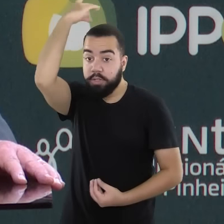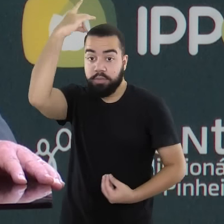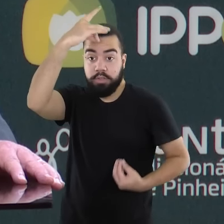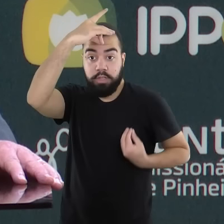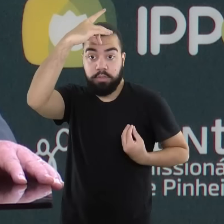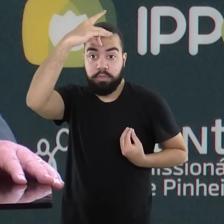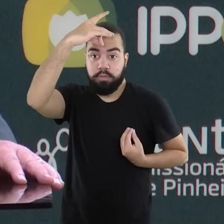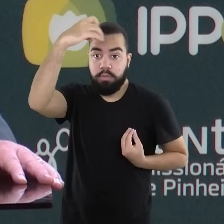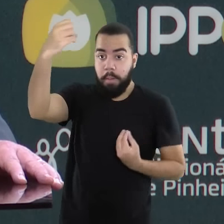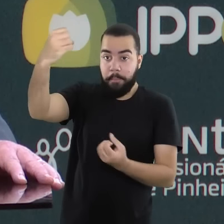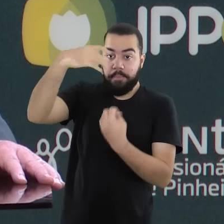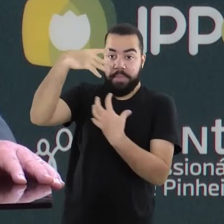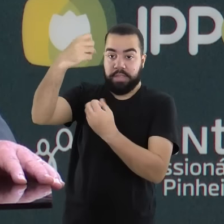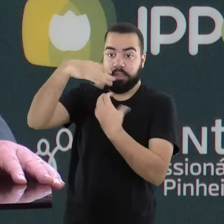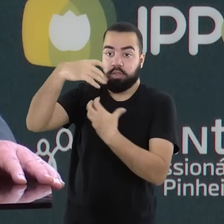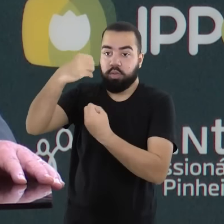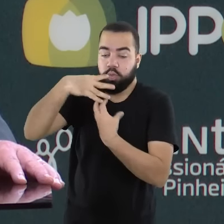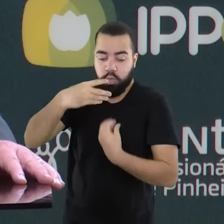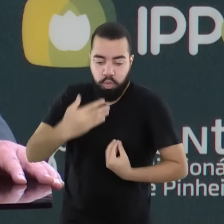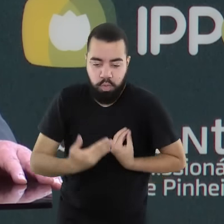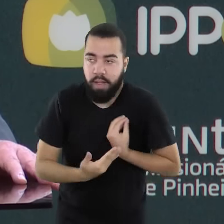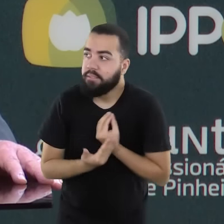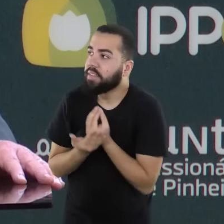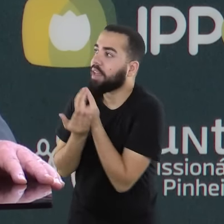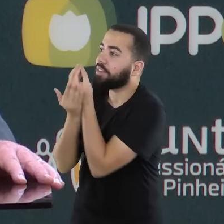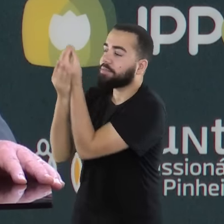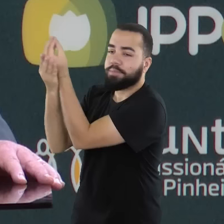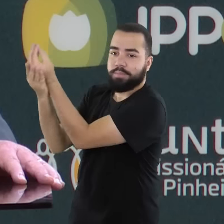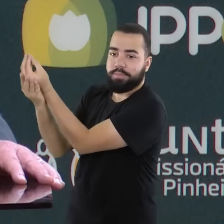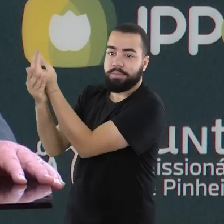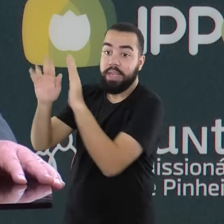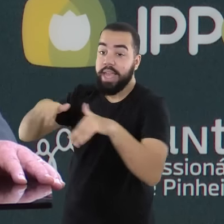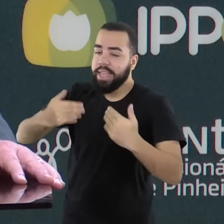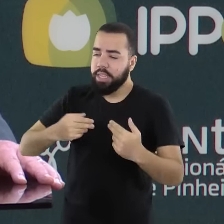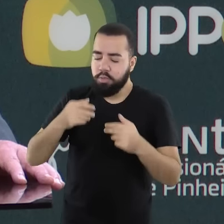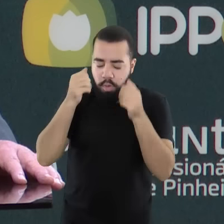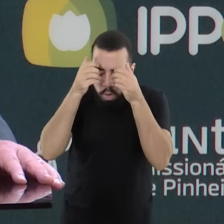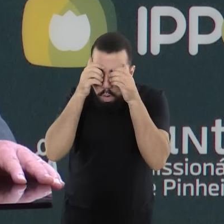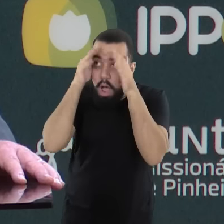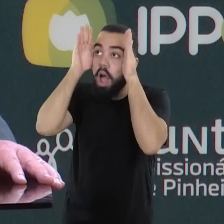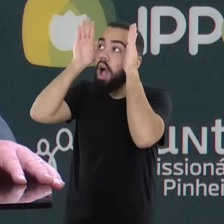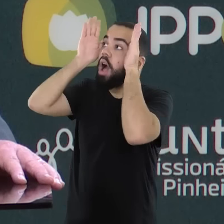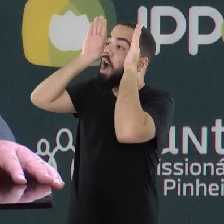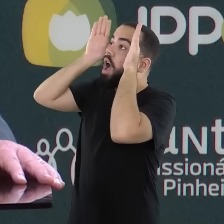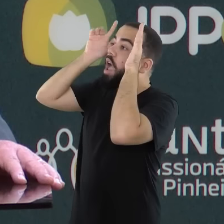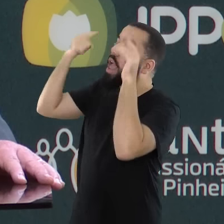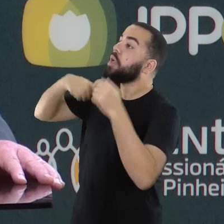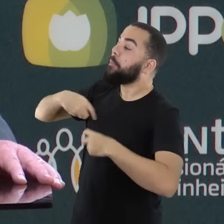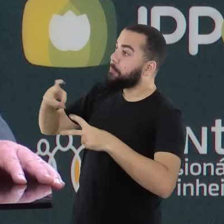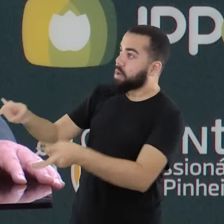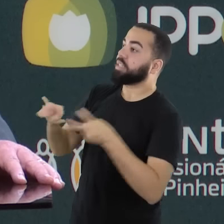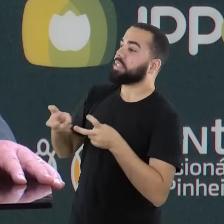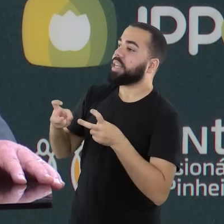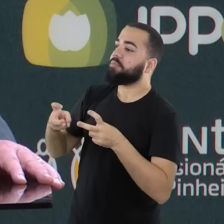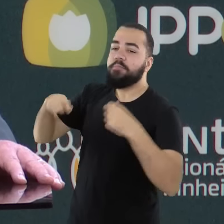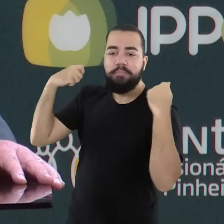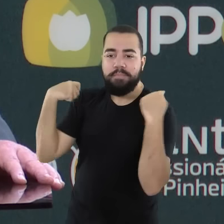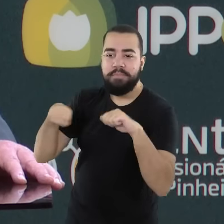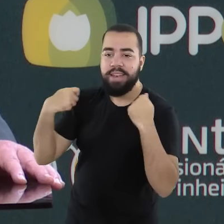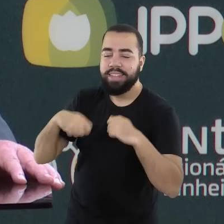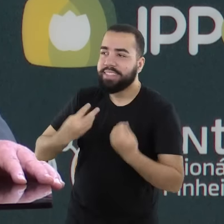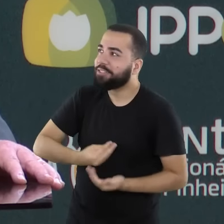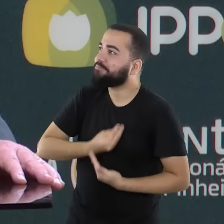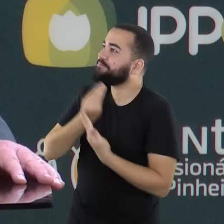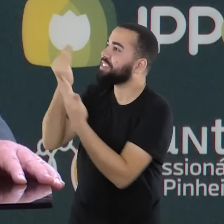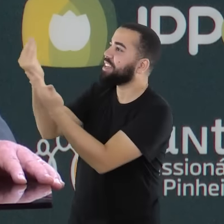Ele abre meu ouvido para esperar com grande mansidão e docilidade de alma pelo que o Pai tem dia a dia